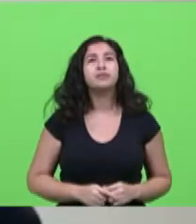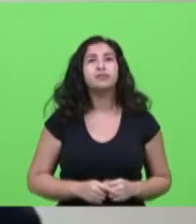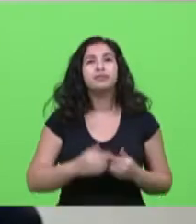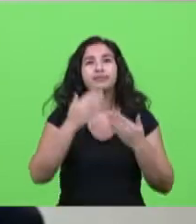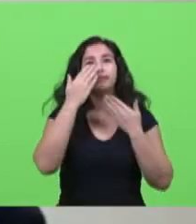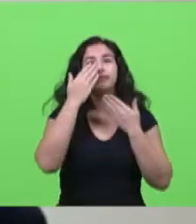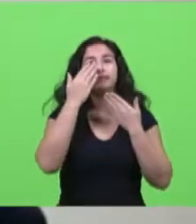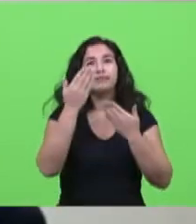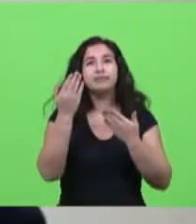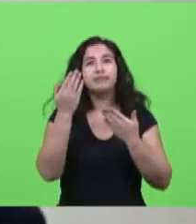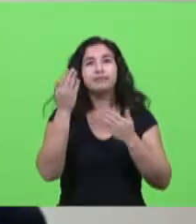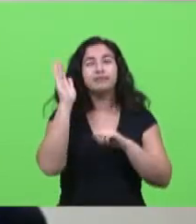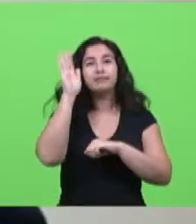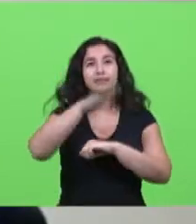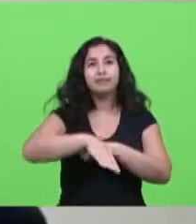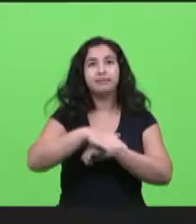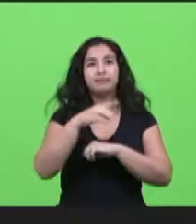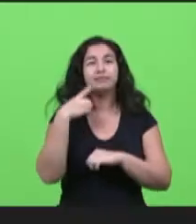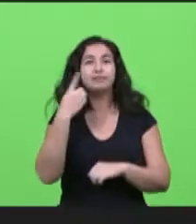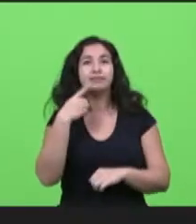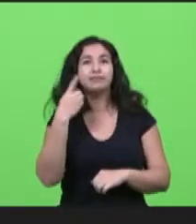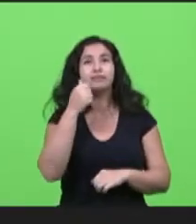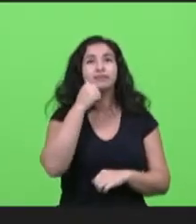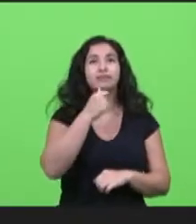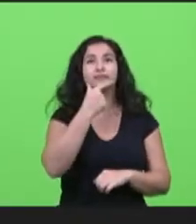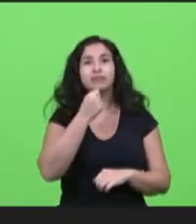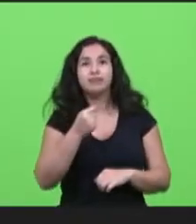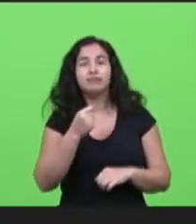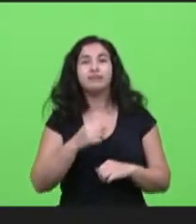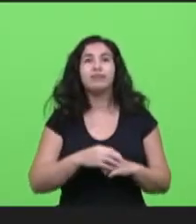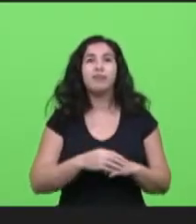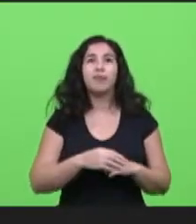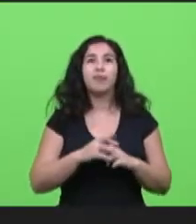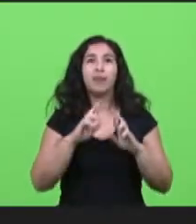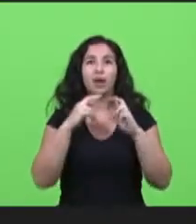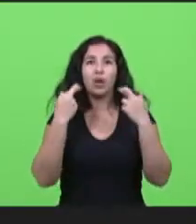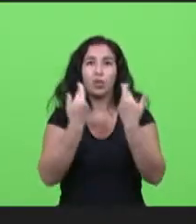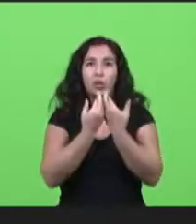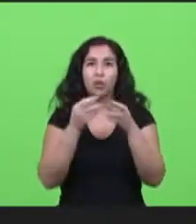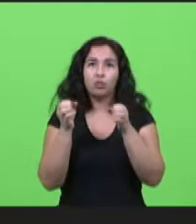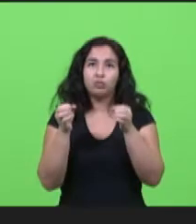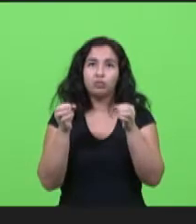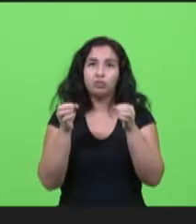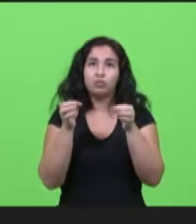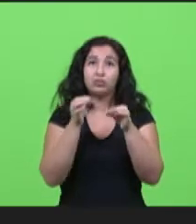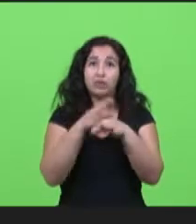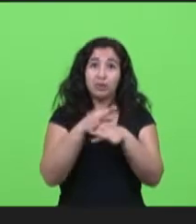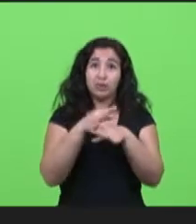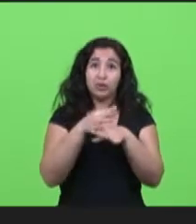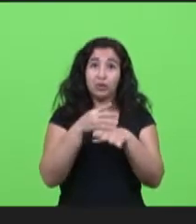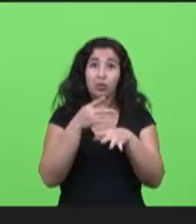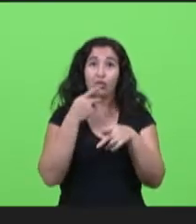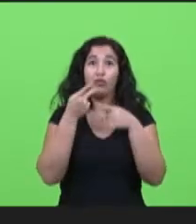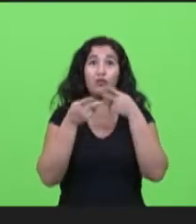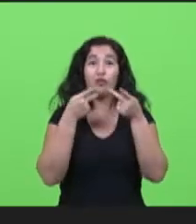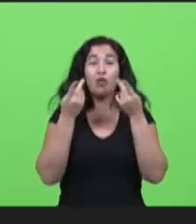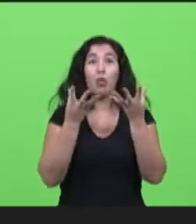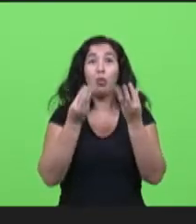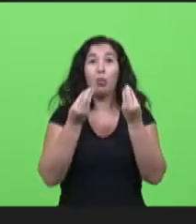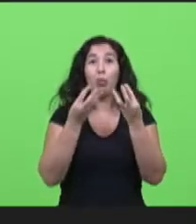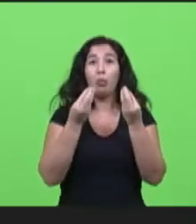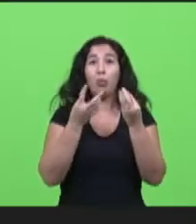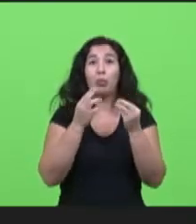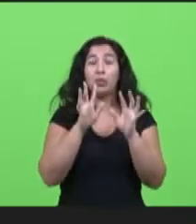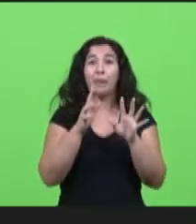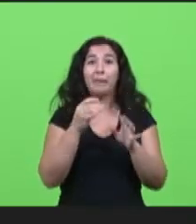senhor presidente. Boa tarde, nobres deputados. Né? Acabamos de sair de uma reunião onde muito foi dito e pouco foi falado nessa,